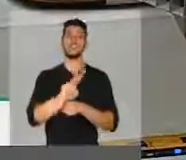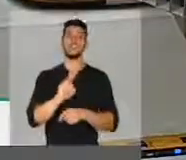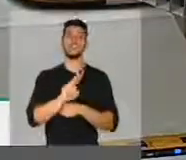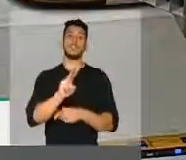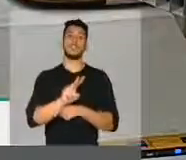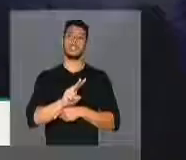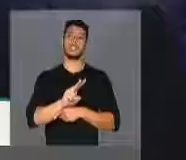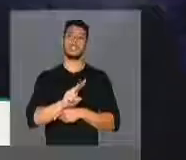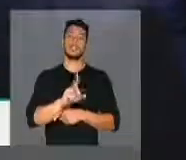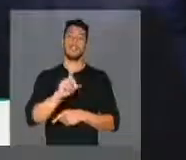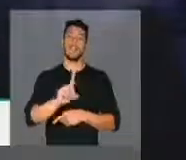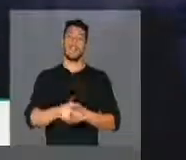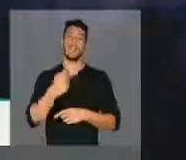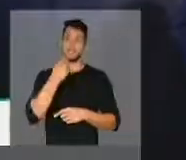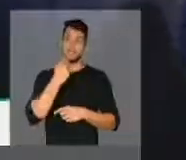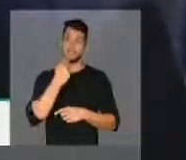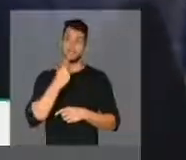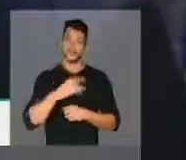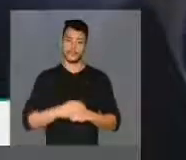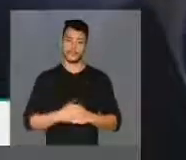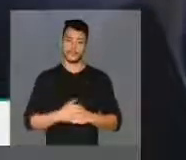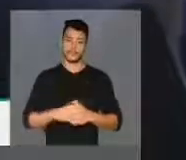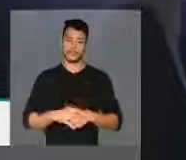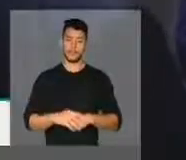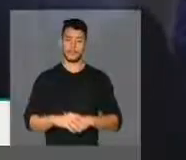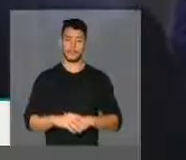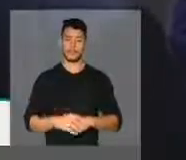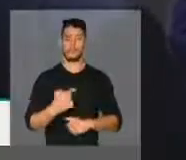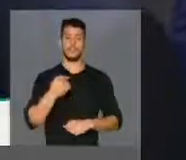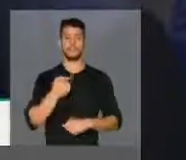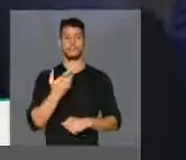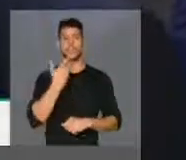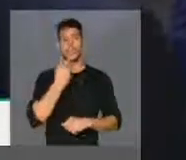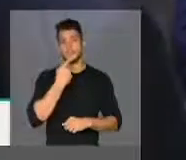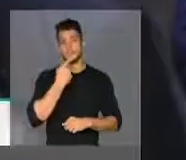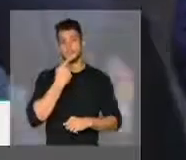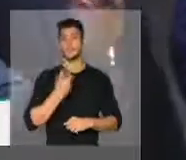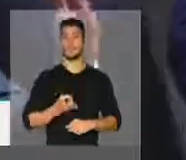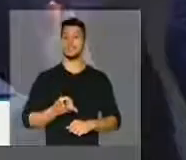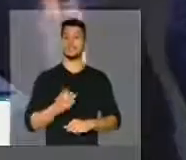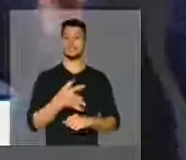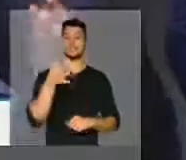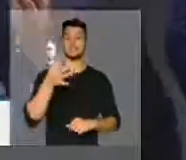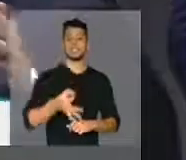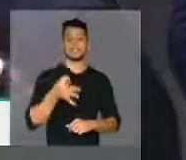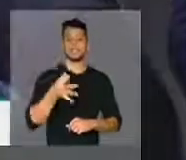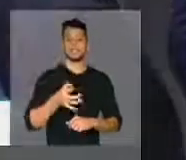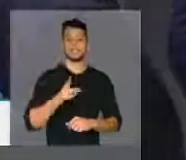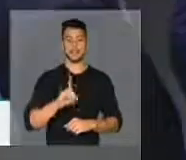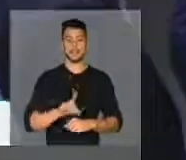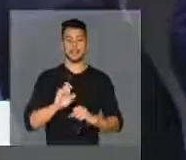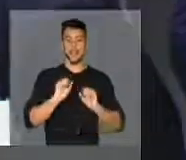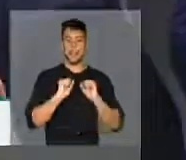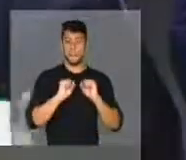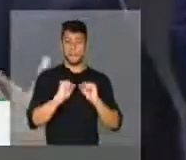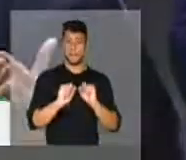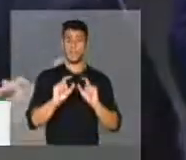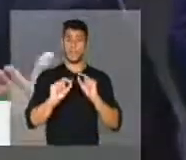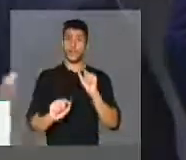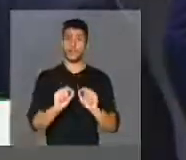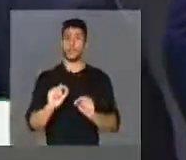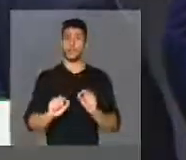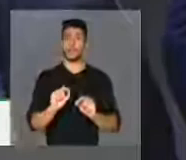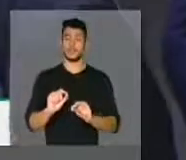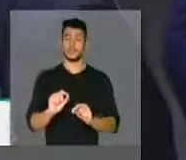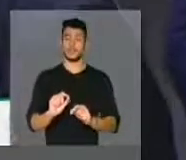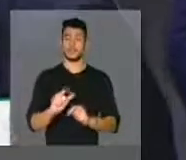respeitado. É disso que está se tratando. E o que Vossa Excelência fala corretamente é esse poder da discricionariedade que hoje